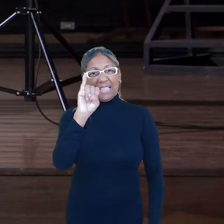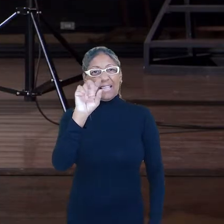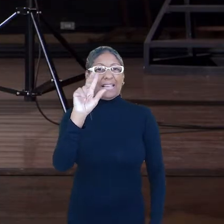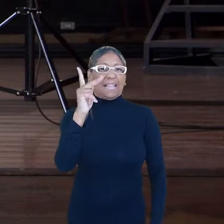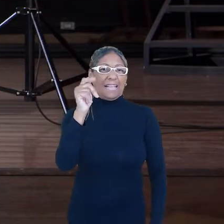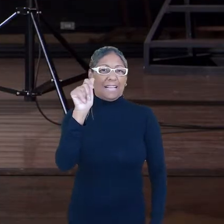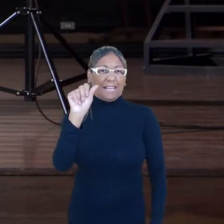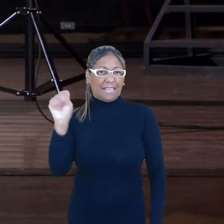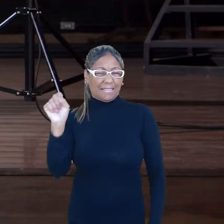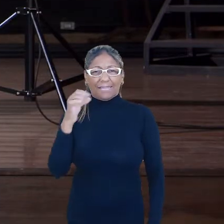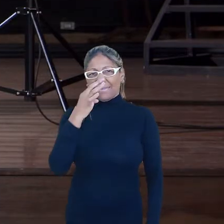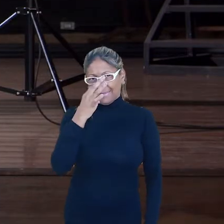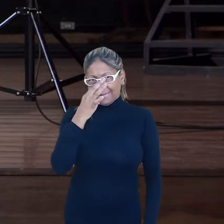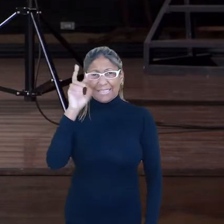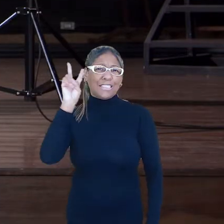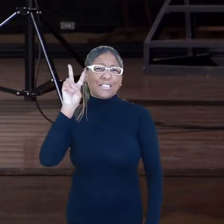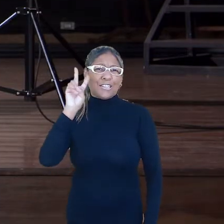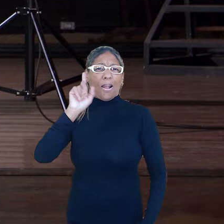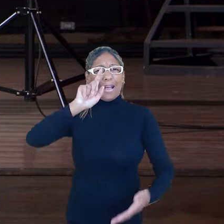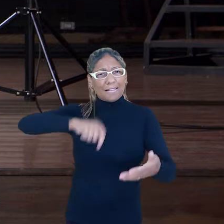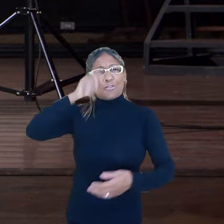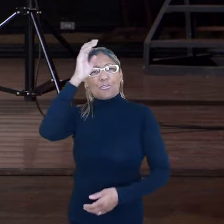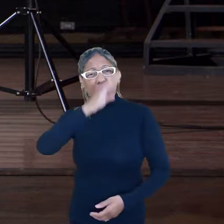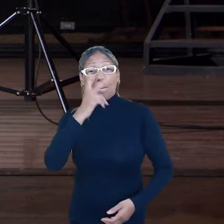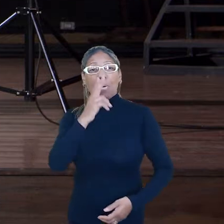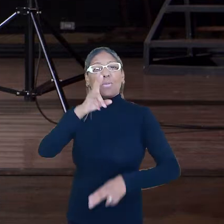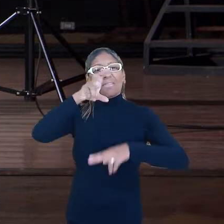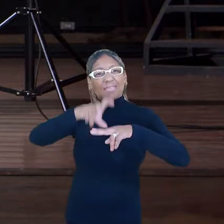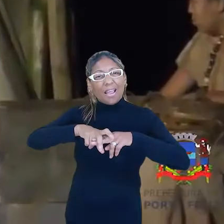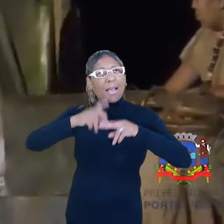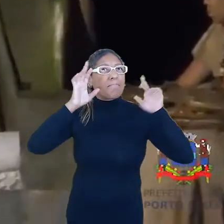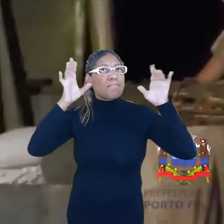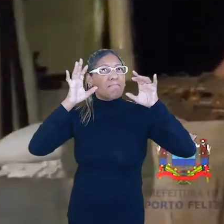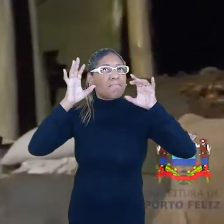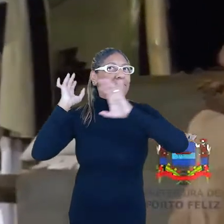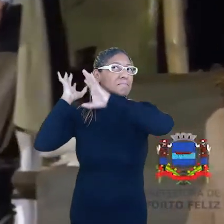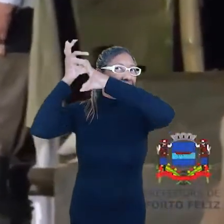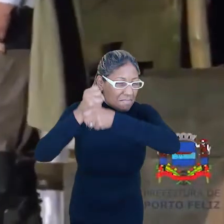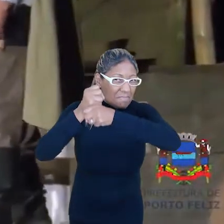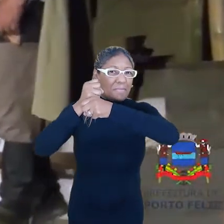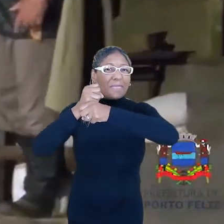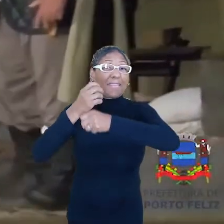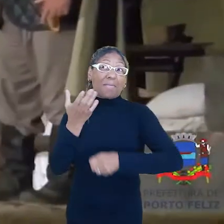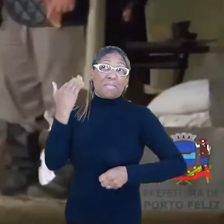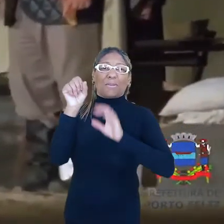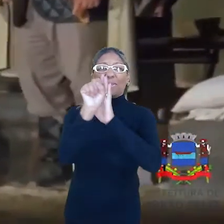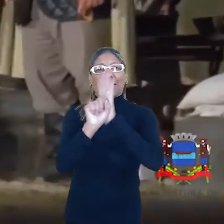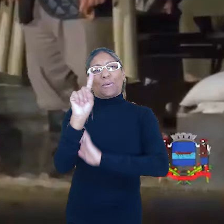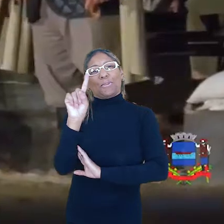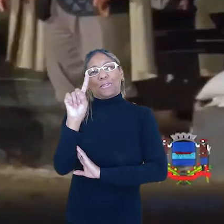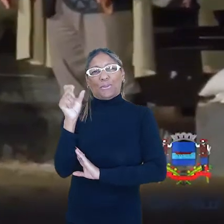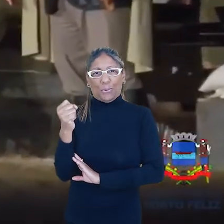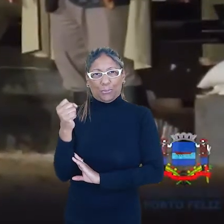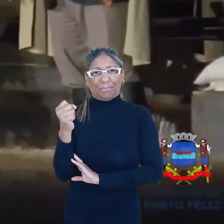pessoa que senta Rosana Moraes. Para assistir o espetáculo é como se ela fizesse uma viagem ao século XVIII. Apresentação de teatro, homem vestido de colonizador e